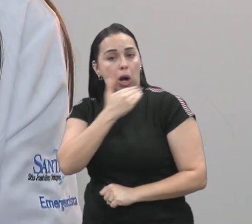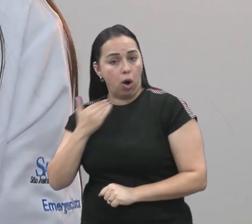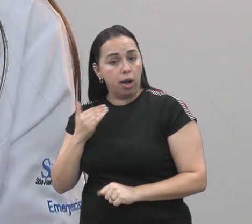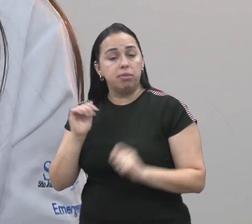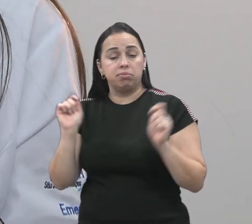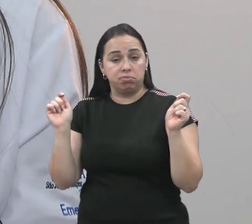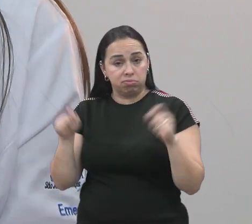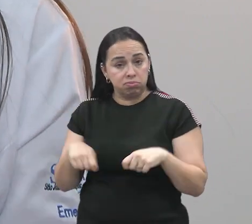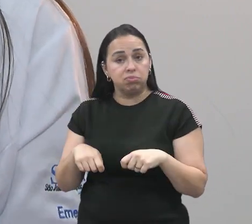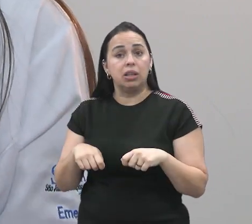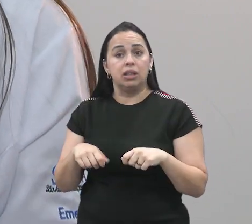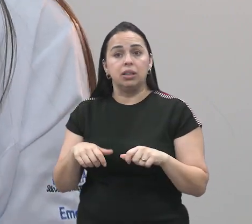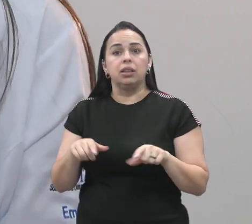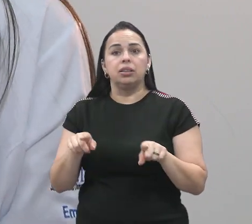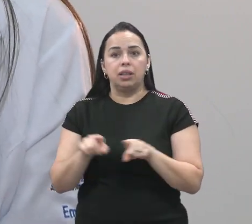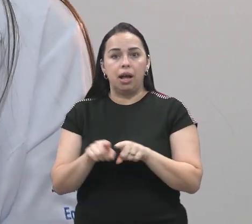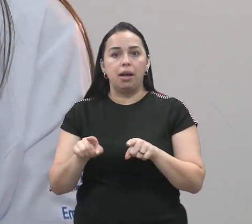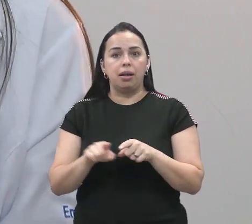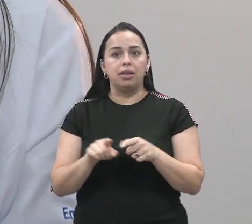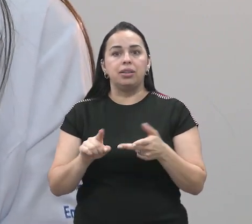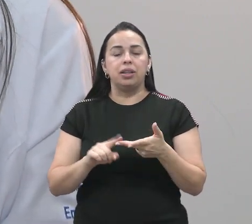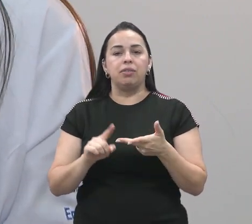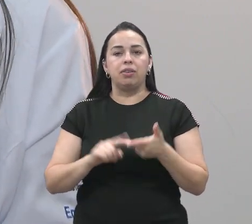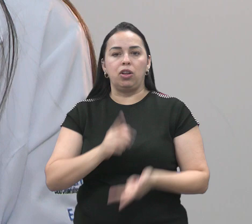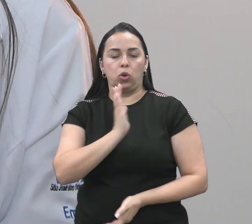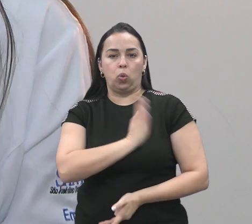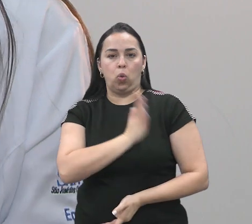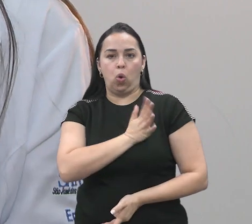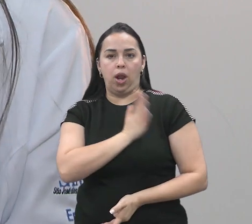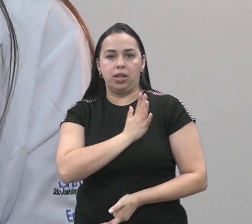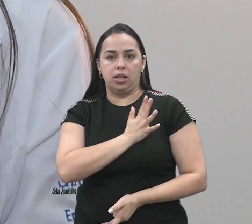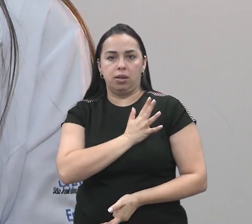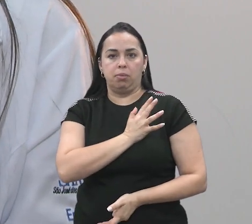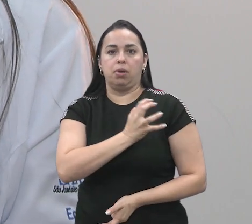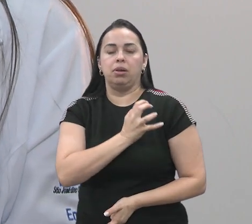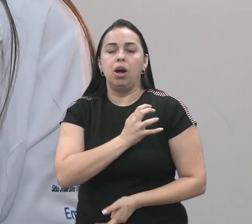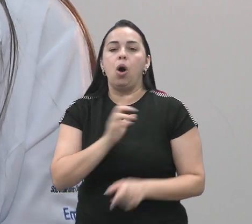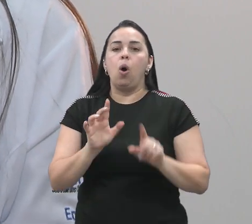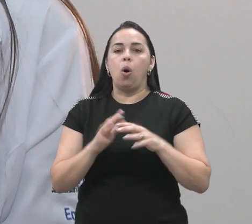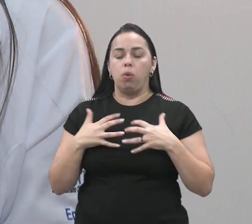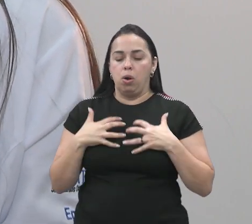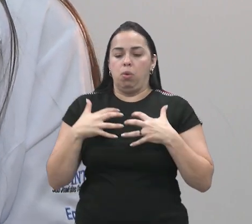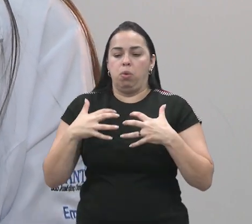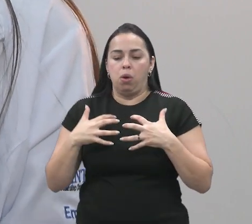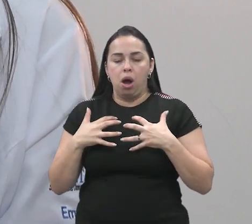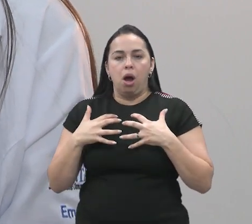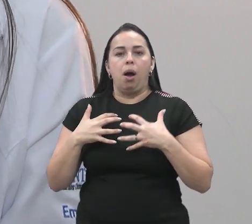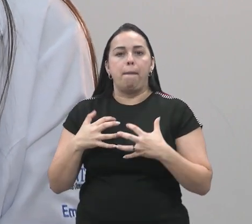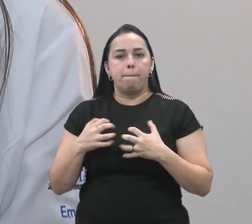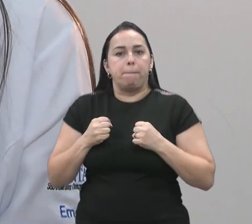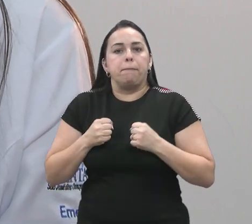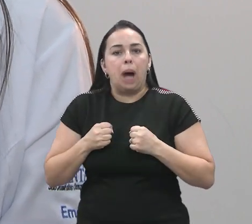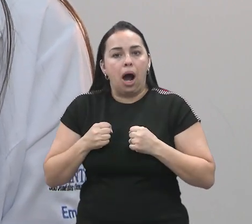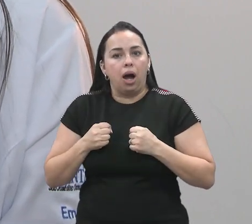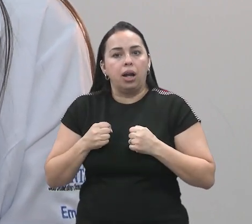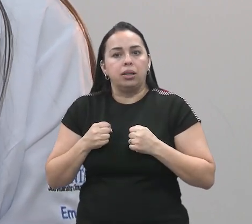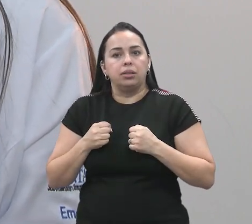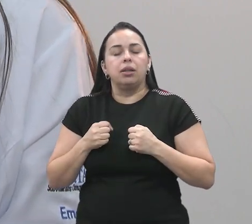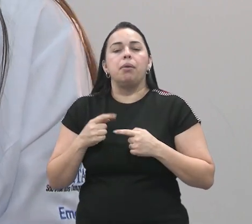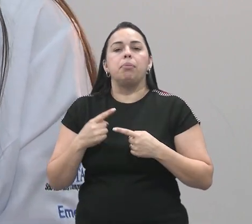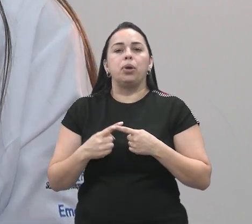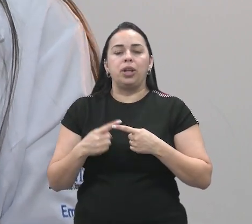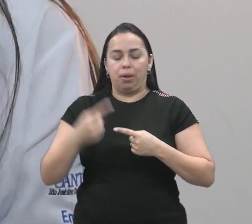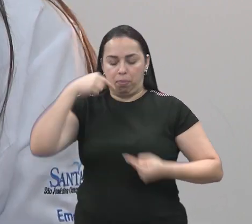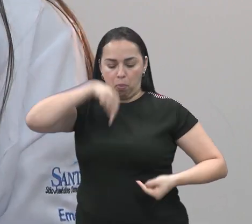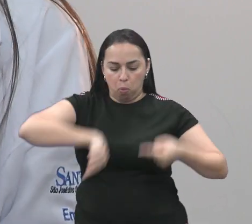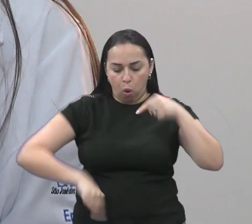óbito associado a esse trauma. Nós temos o risco grande de parada cardiovascular, né? A parada cardiorrespiratória associada à descarga elétrica,